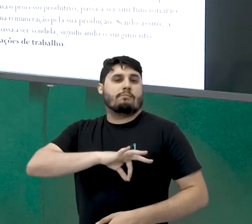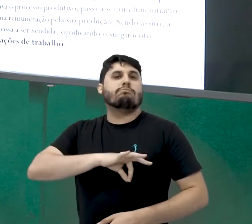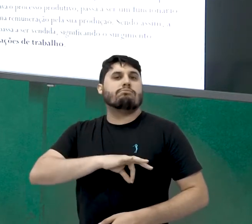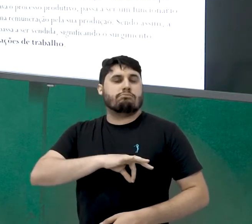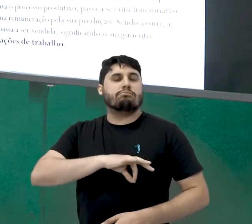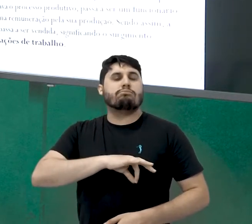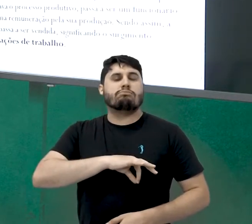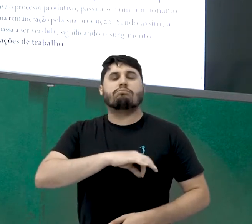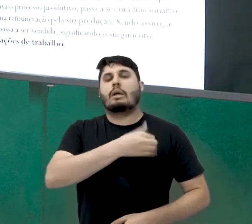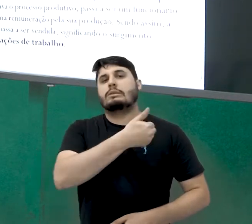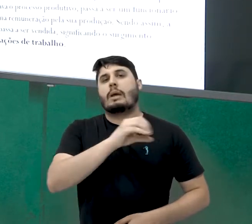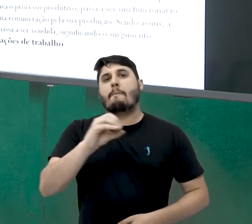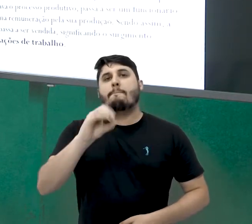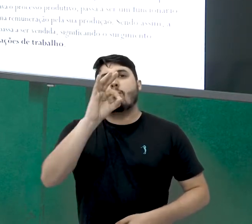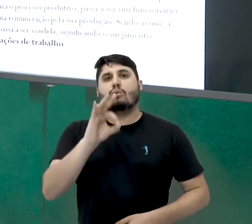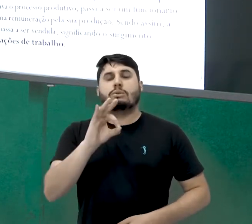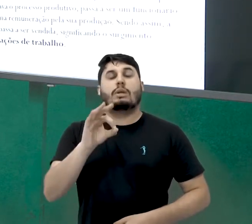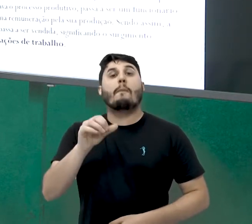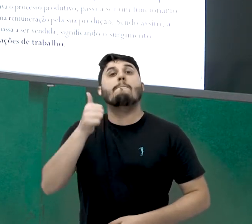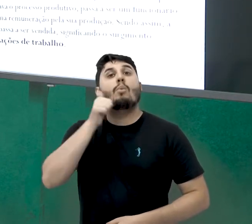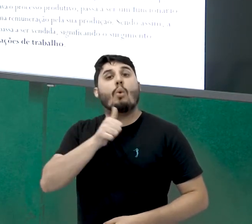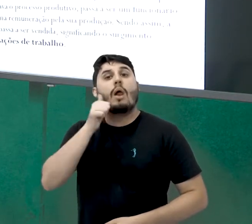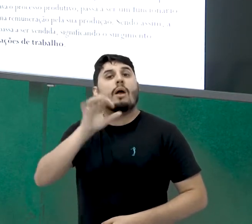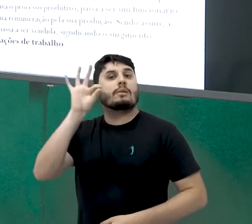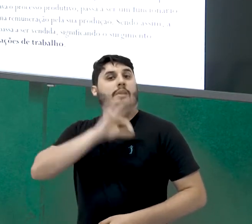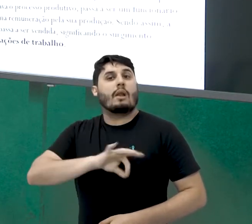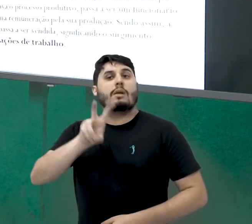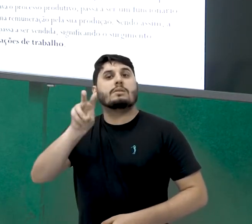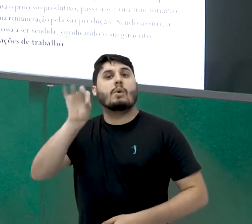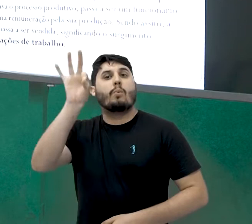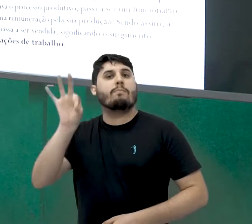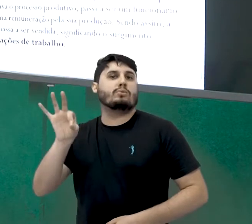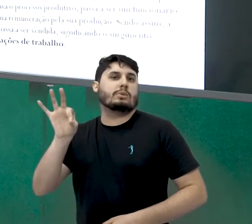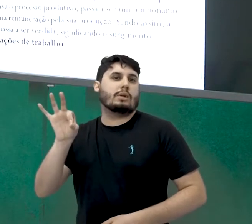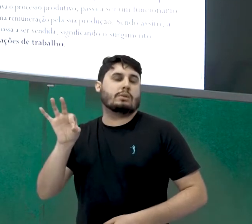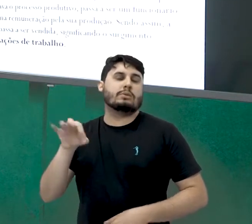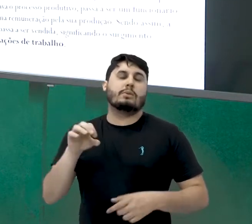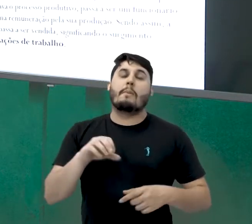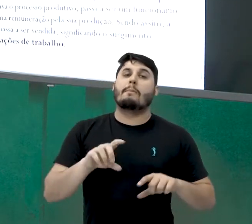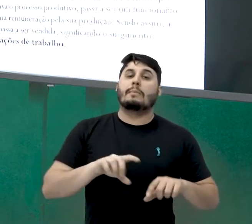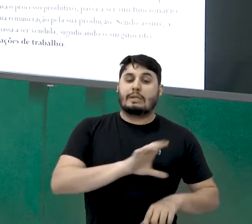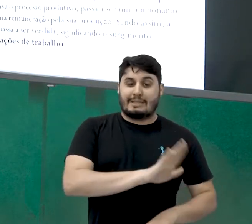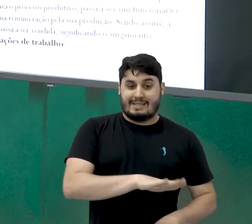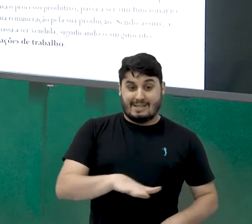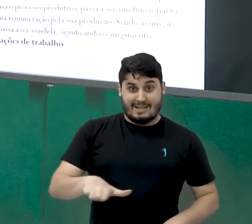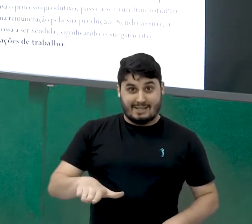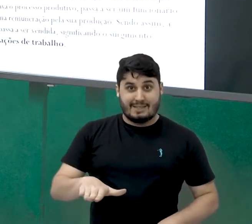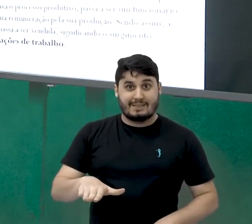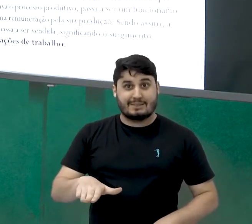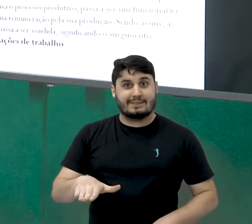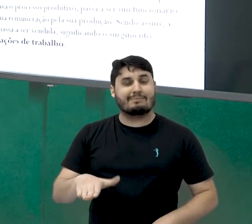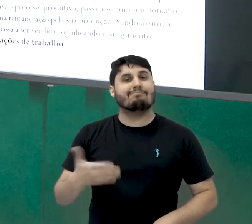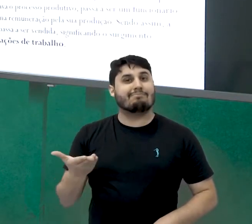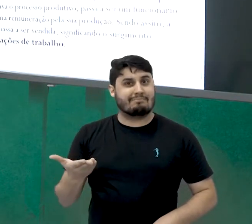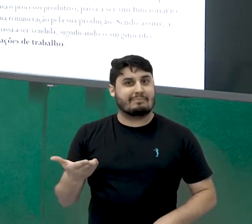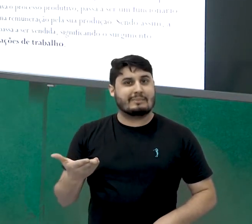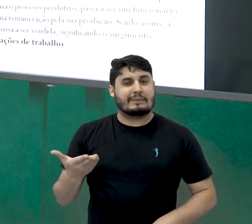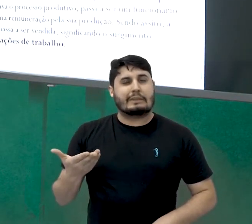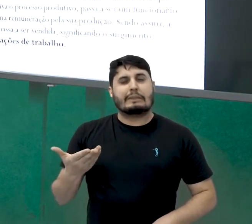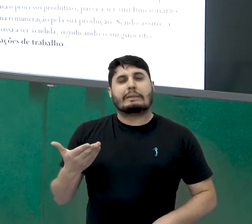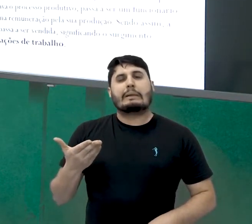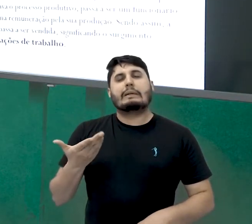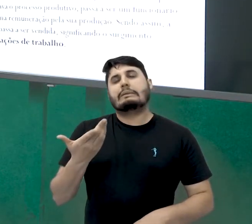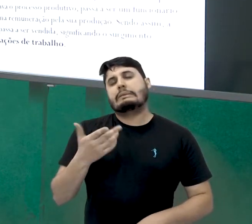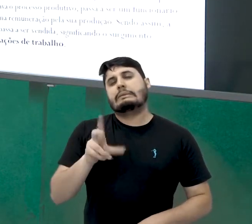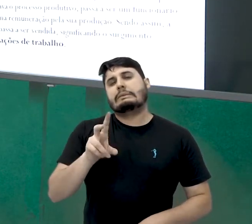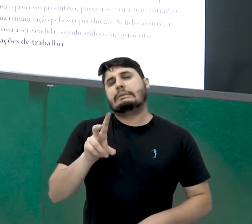homem. E um adolescente, uma criança, que começava a trabalhar já com seus 9, 10 anos, ele ganhava metade de uma mulher.